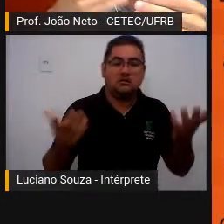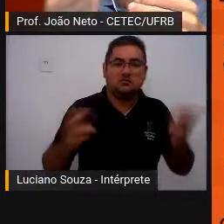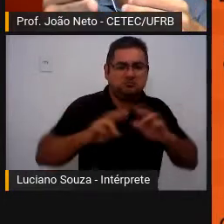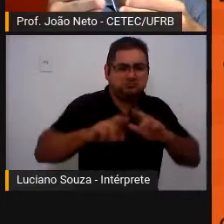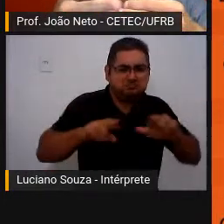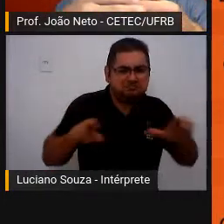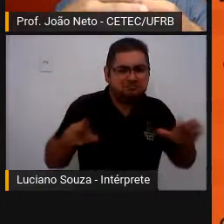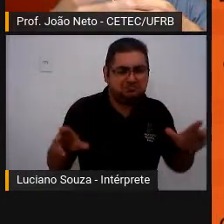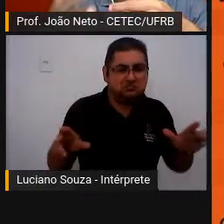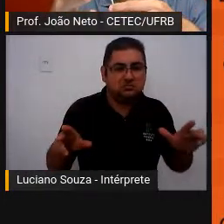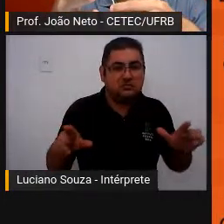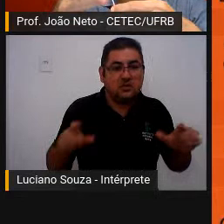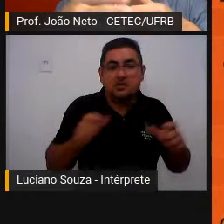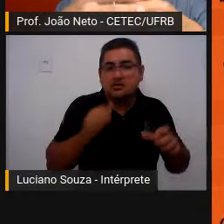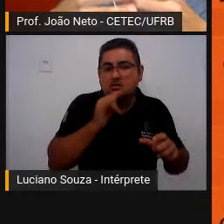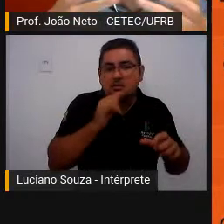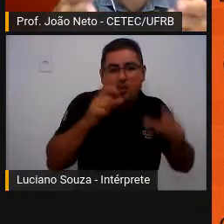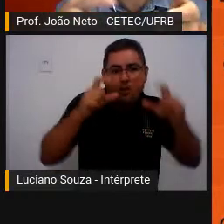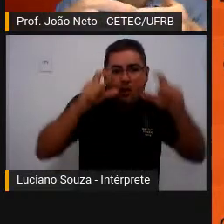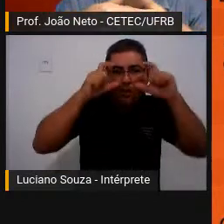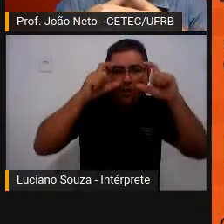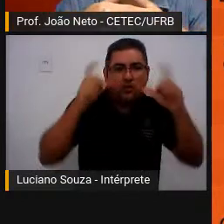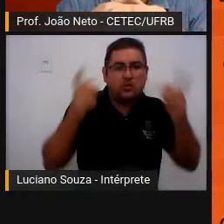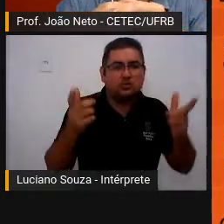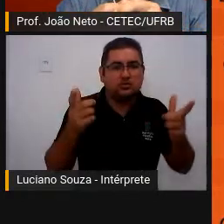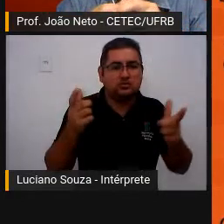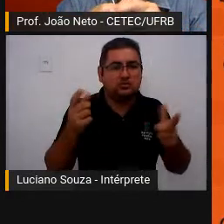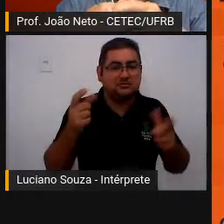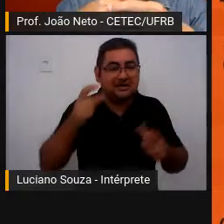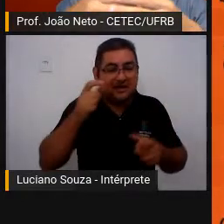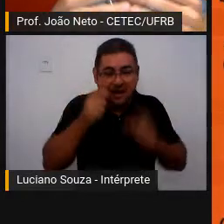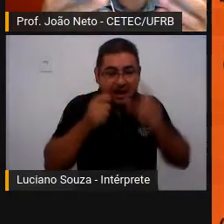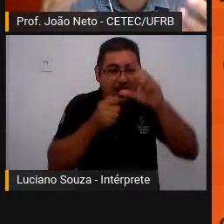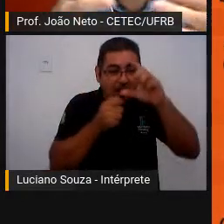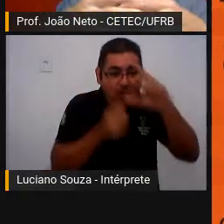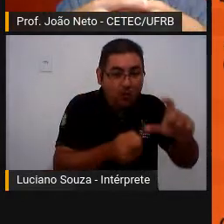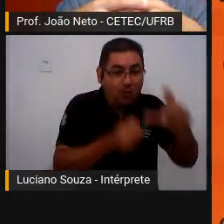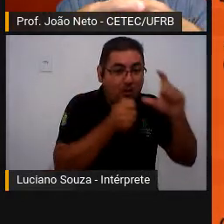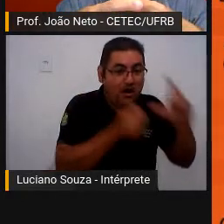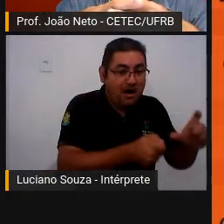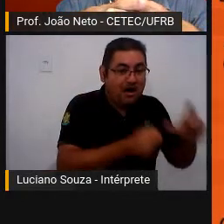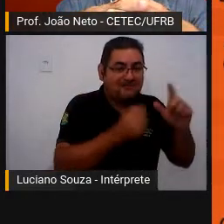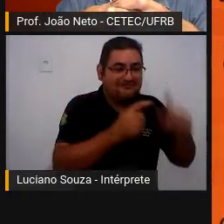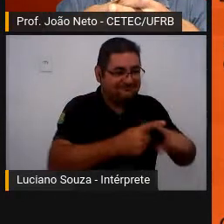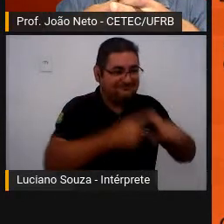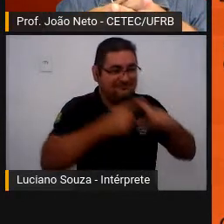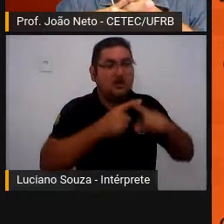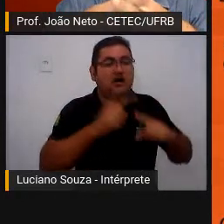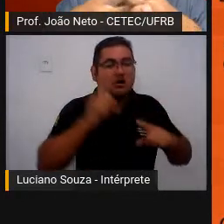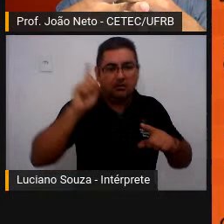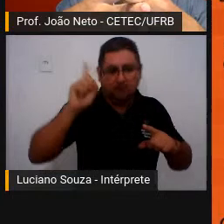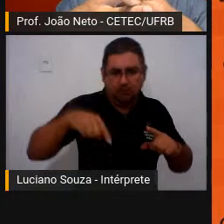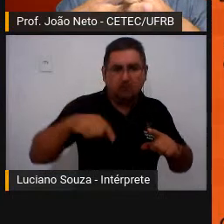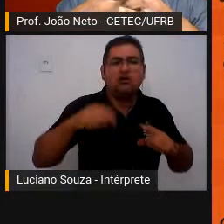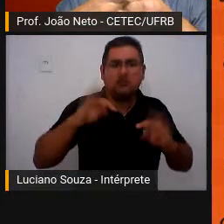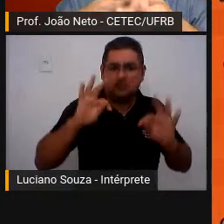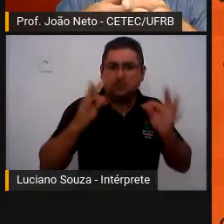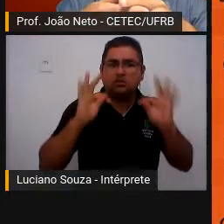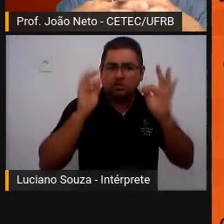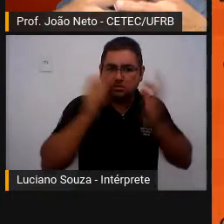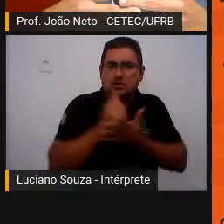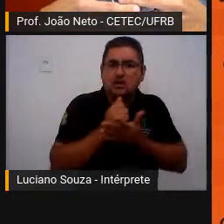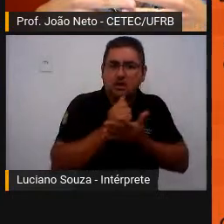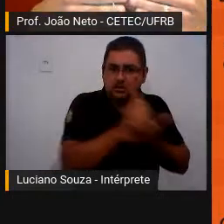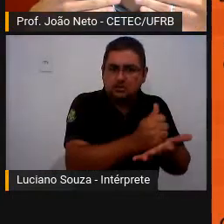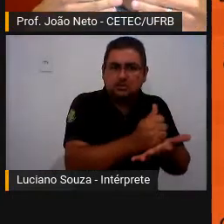saber que olha óculos lentes são tecnologias assistivas Se bem que existe toda uma discussão em que a